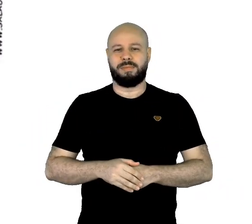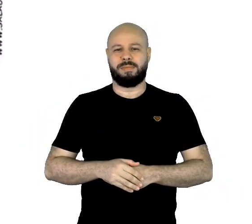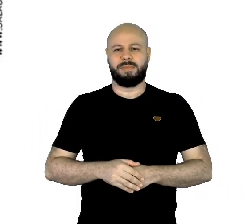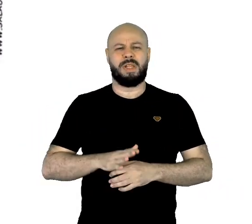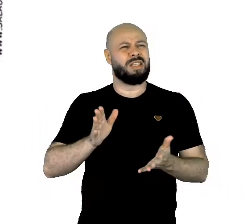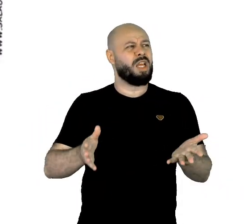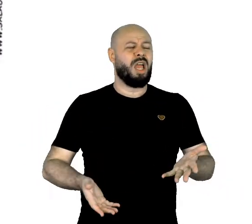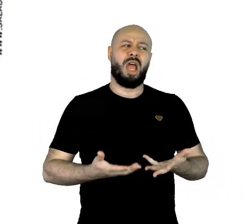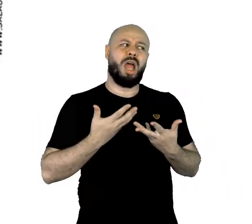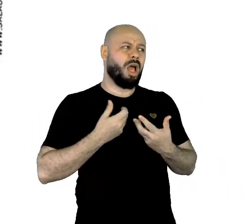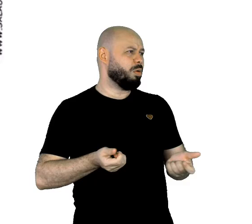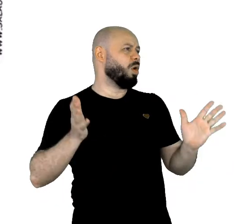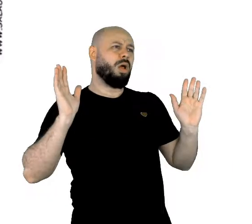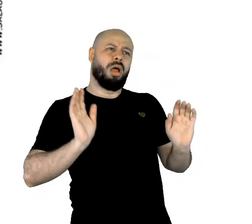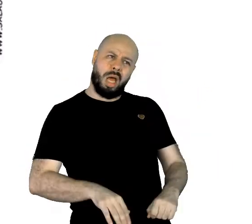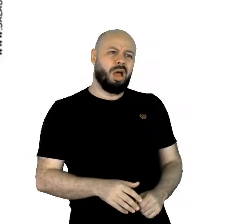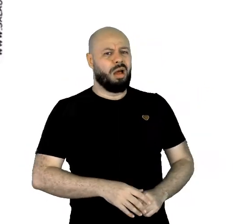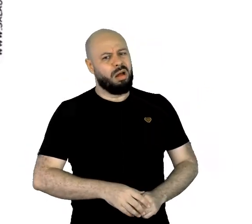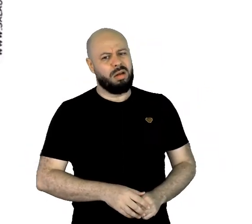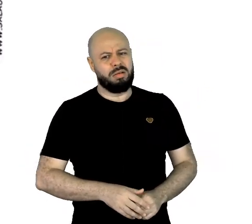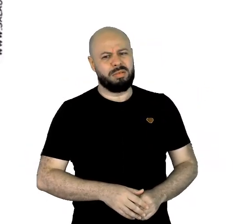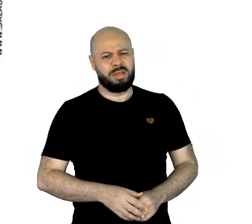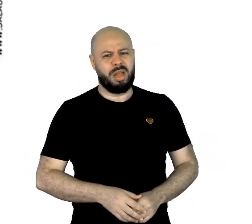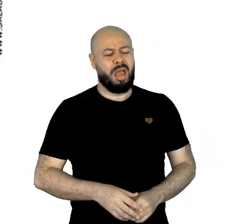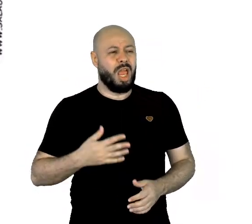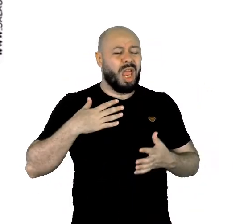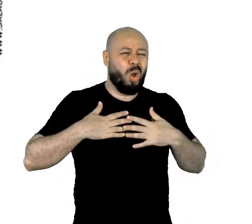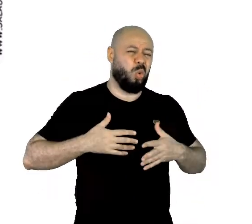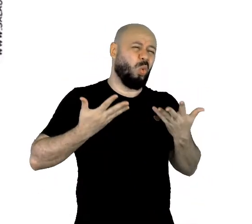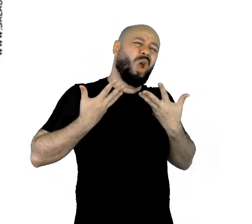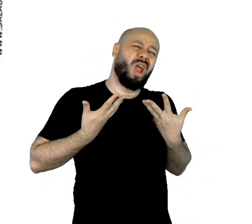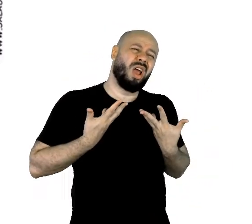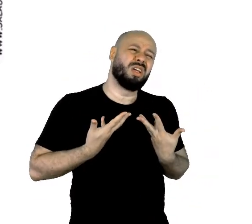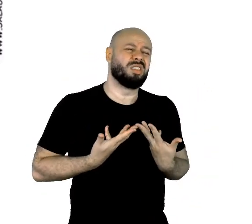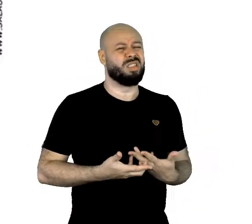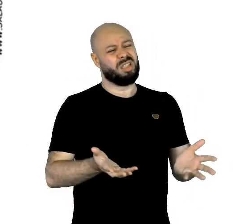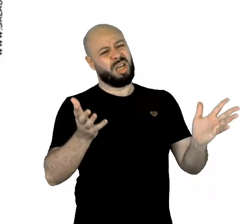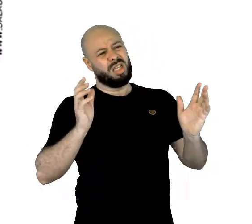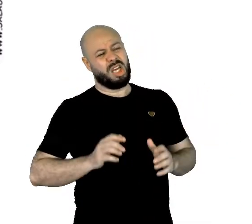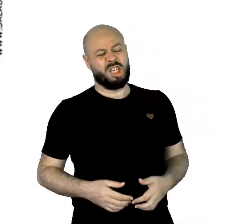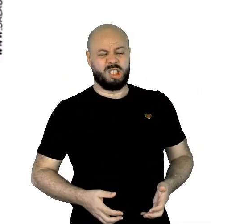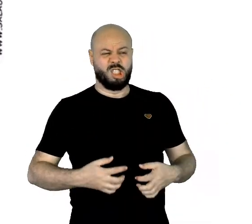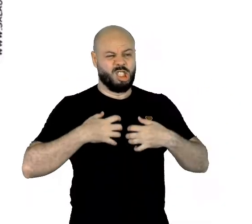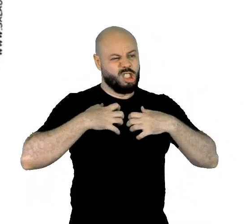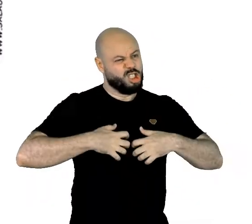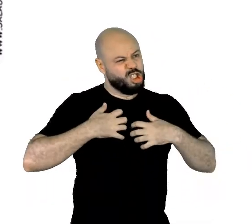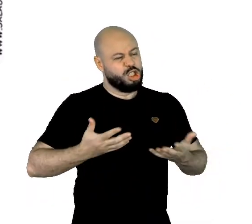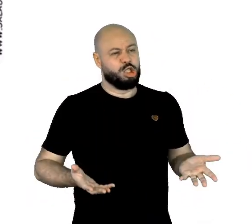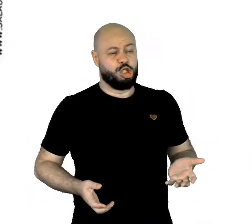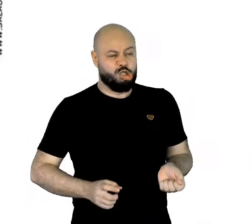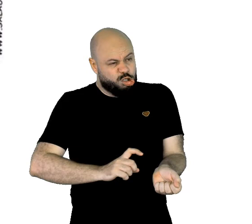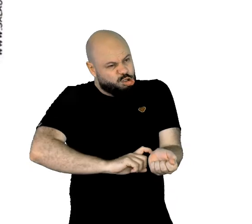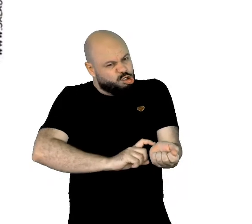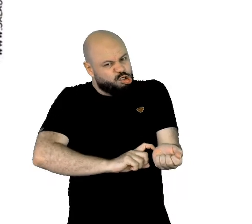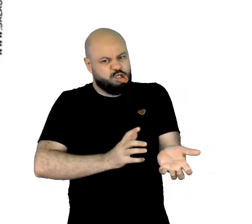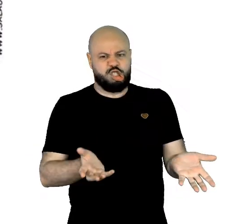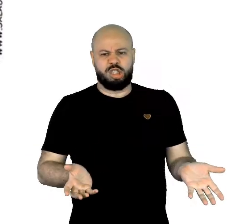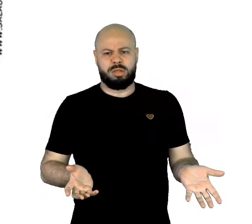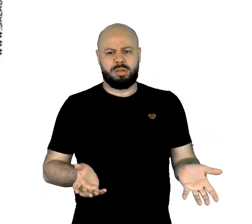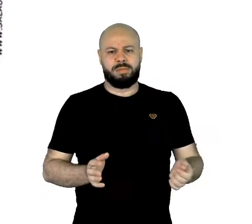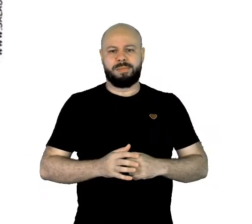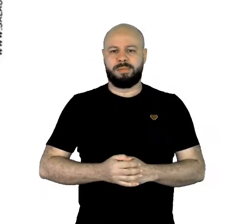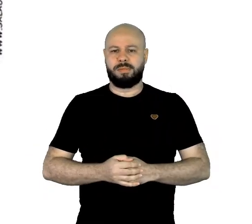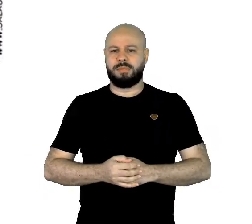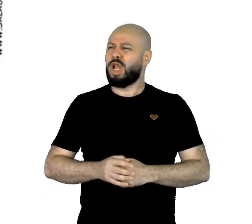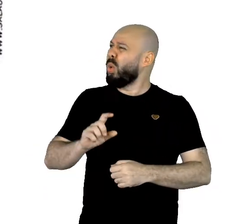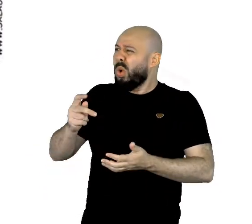não aguento mais. Estou cansada, irritada, nervosa.